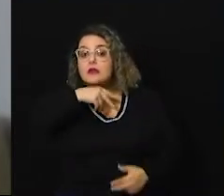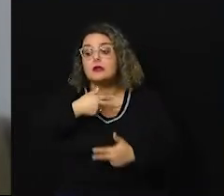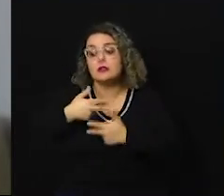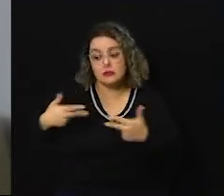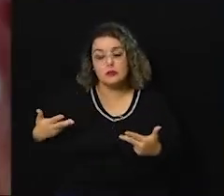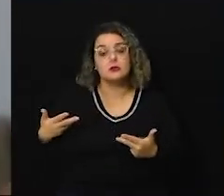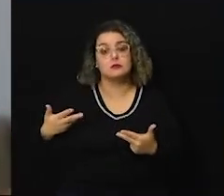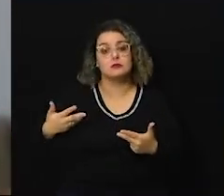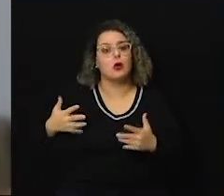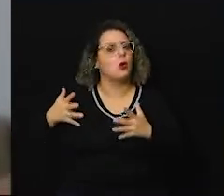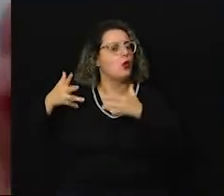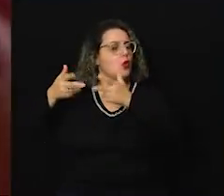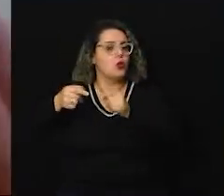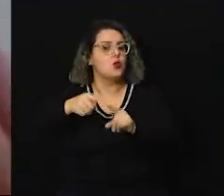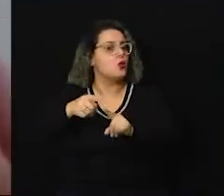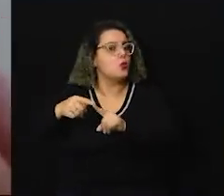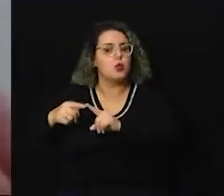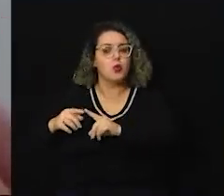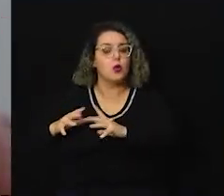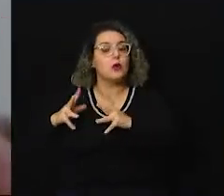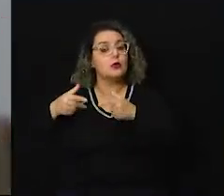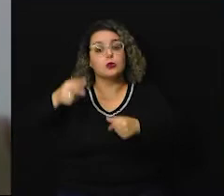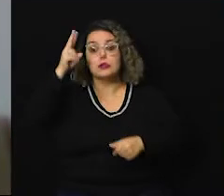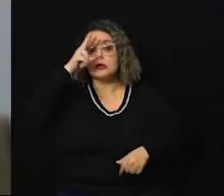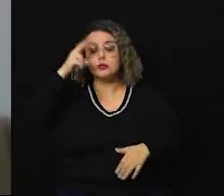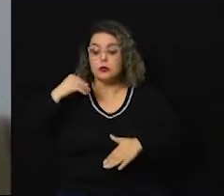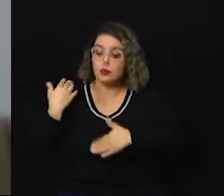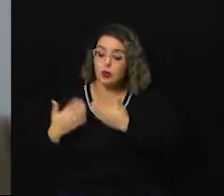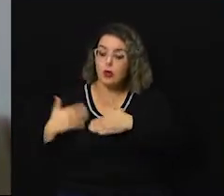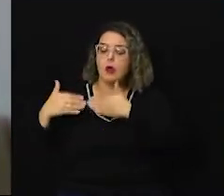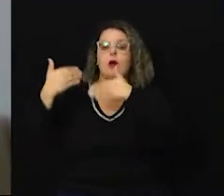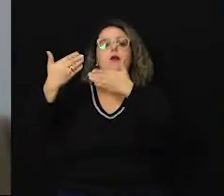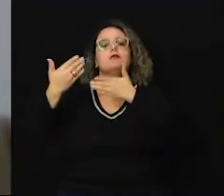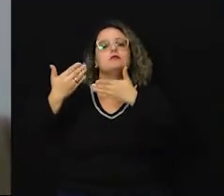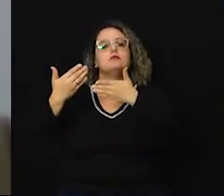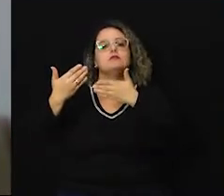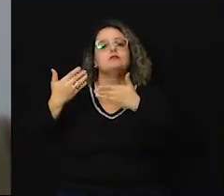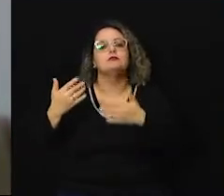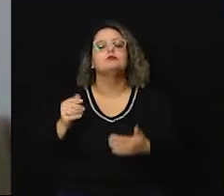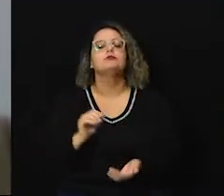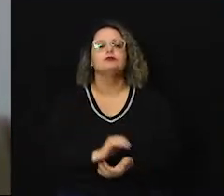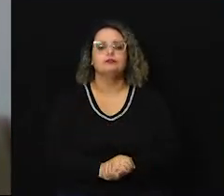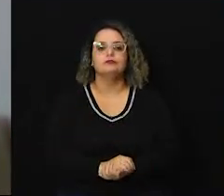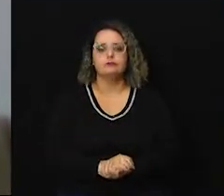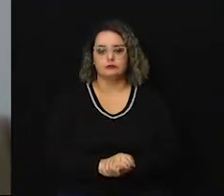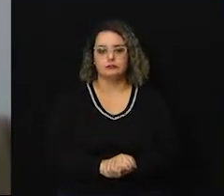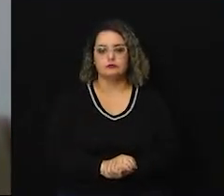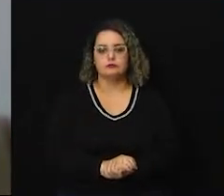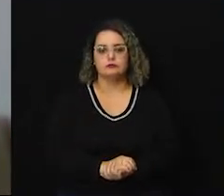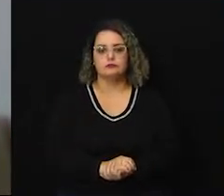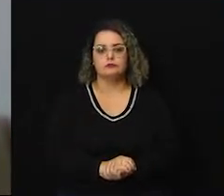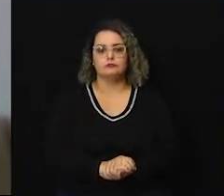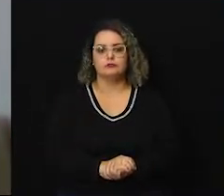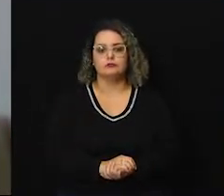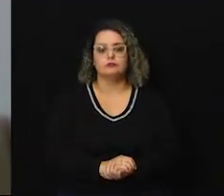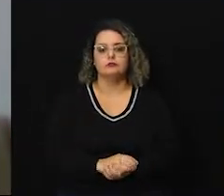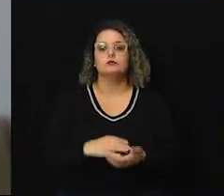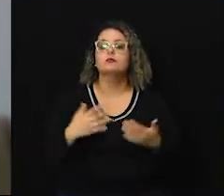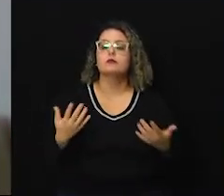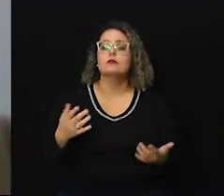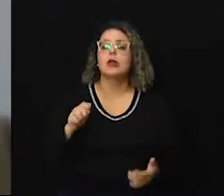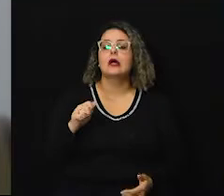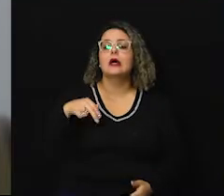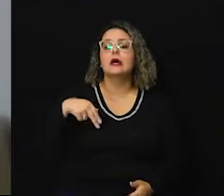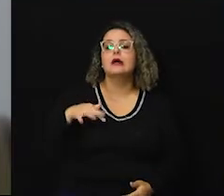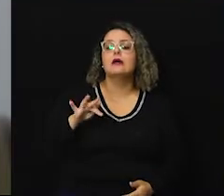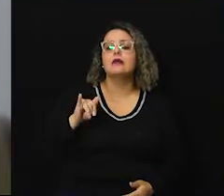espécies que estão ali mas toda essa história evolutiva né que levou a essa diversidade o São